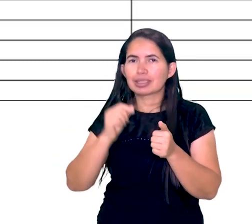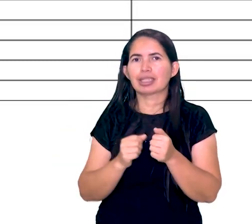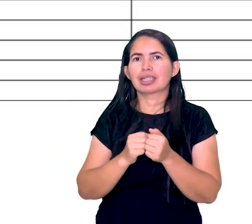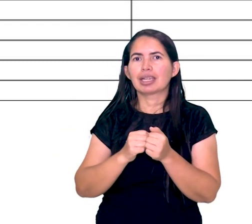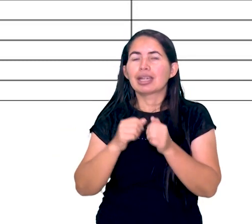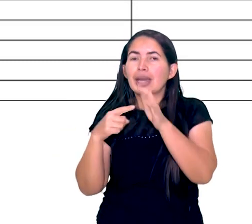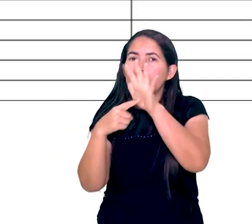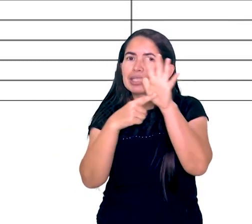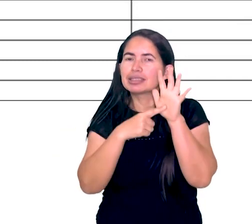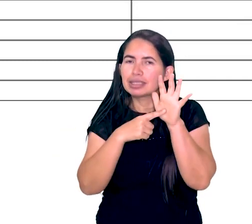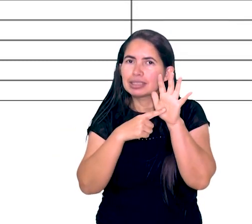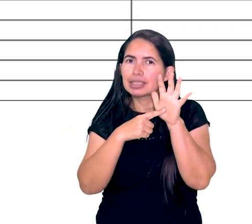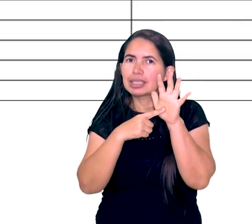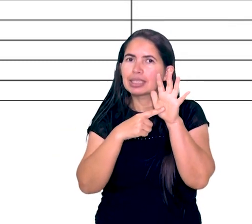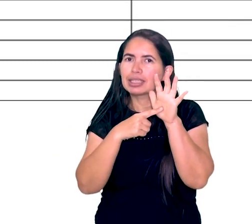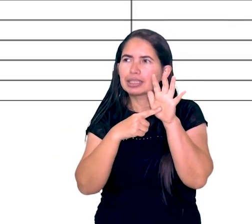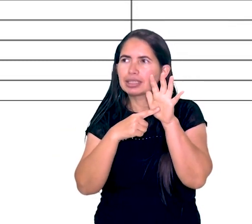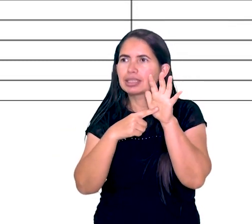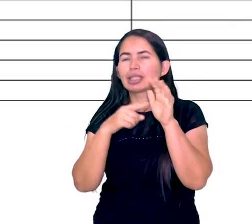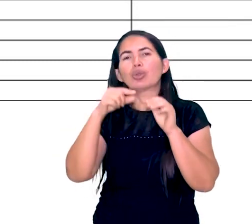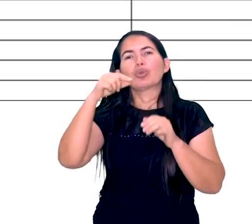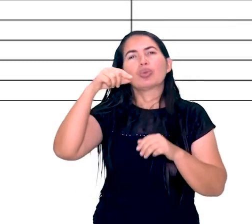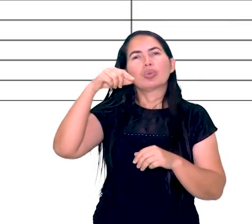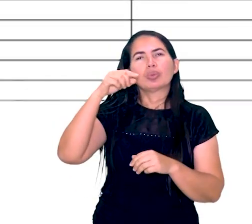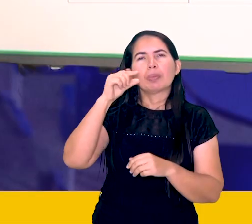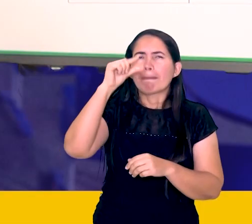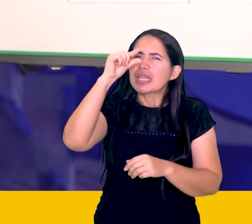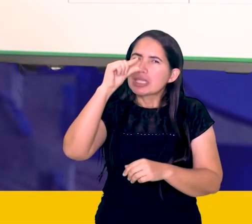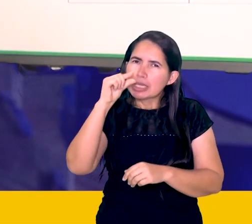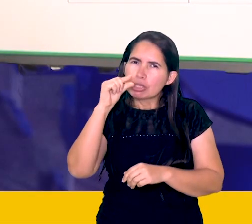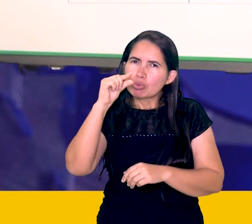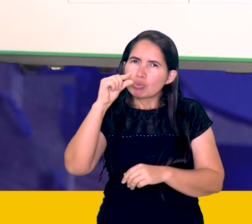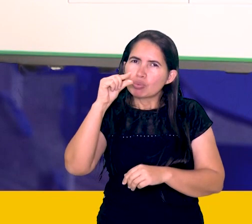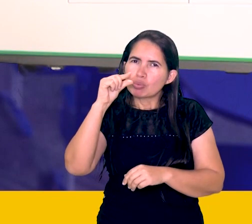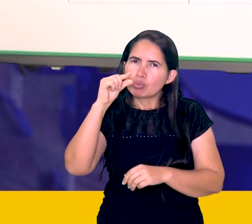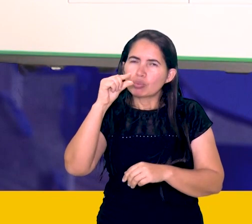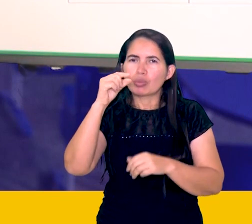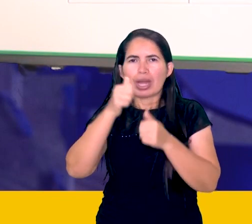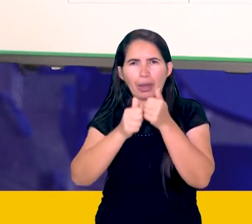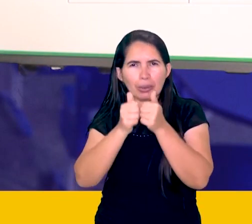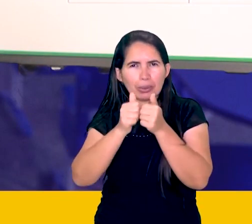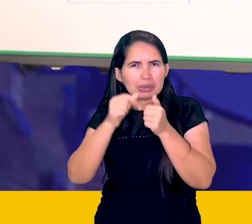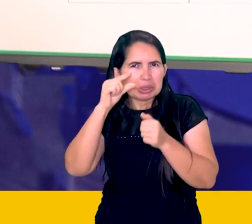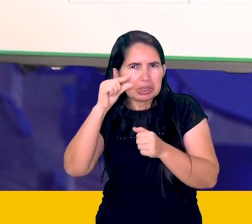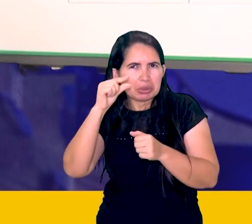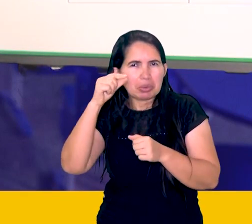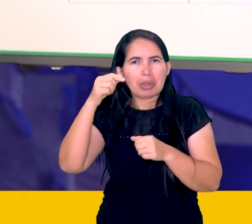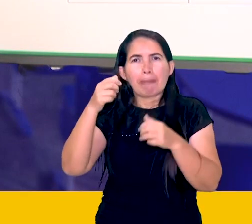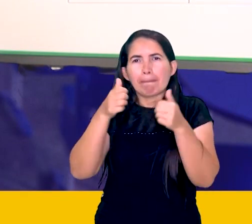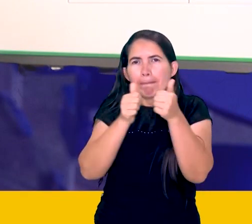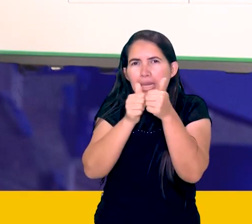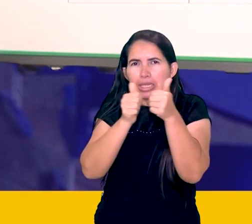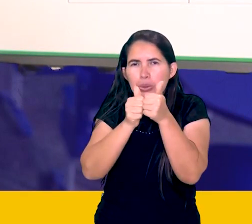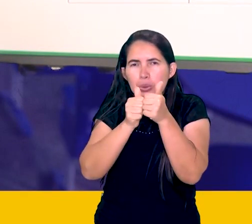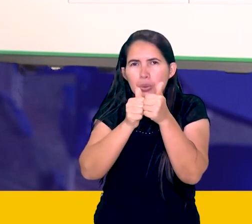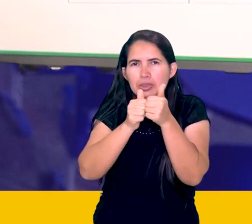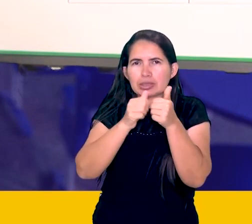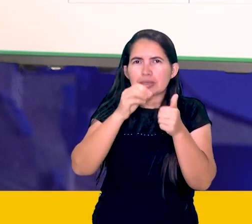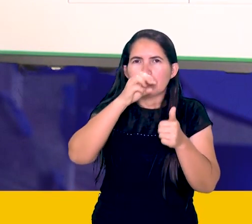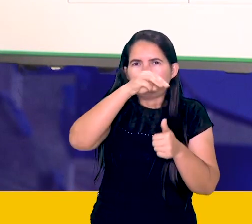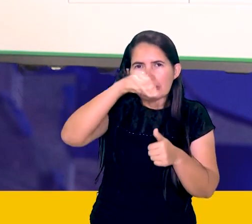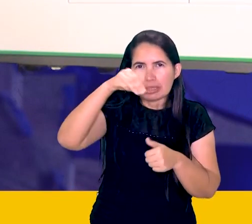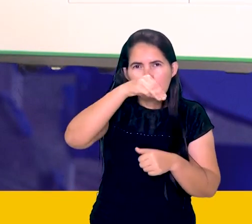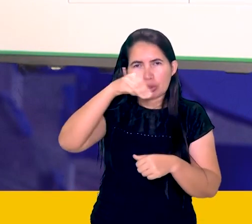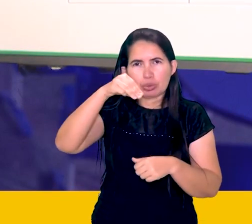de arroz ele apresenta o seu tamanho muito pequeno, né? Próximo dos milímetros ali.